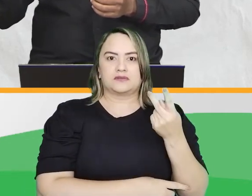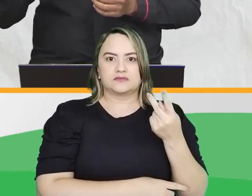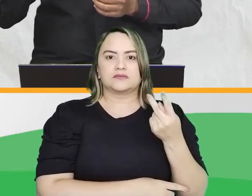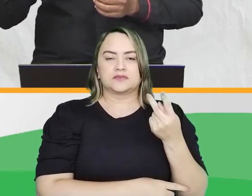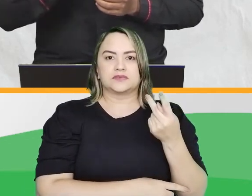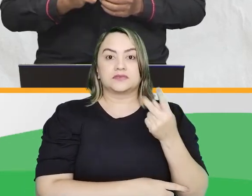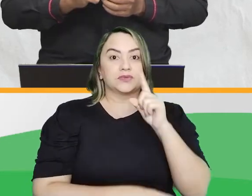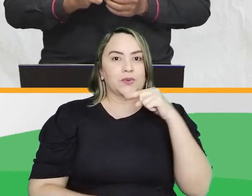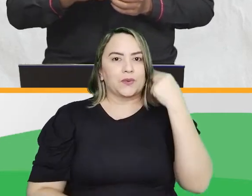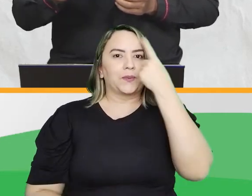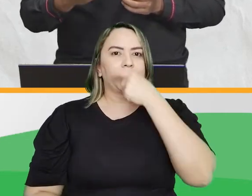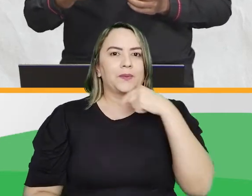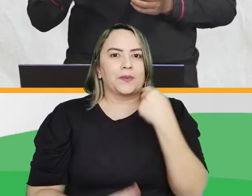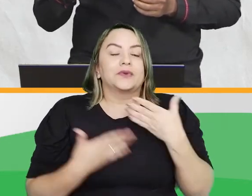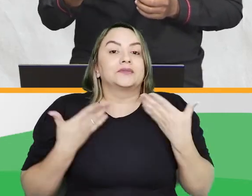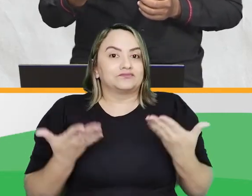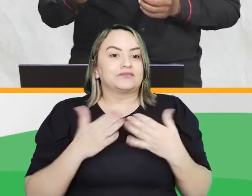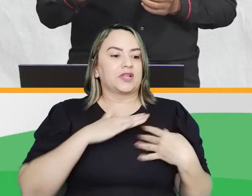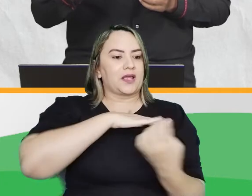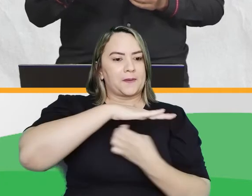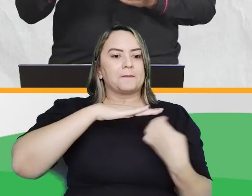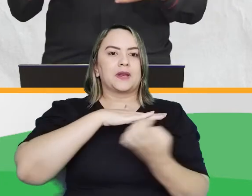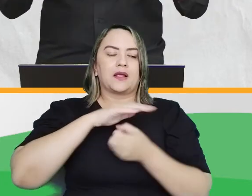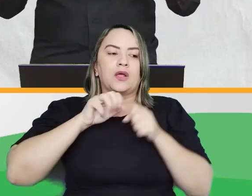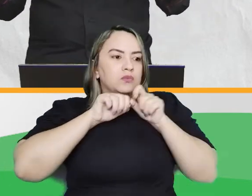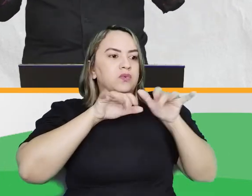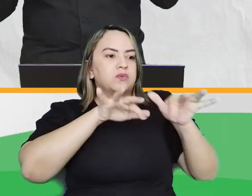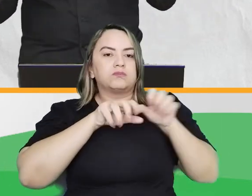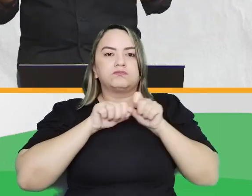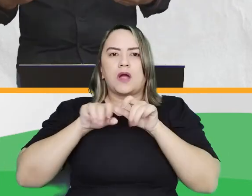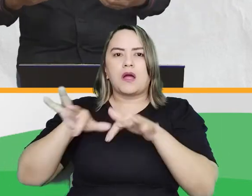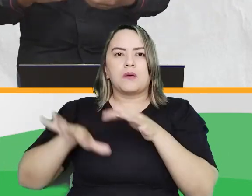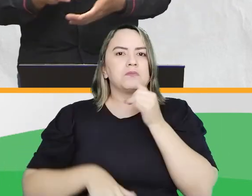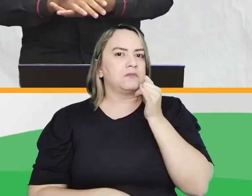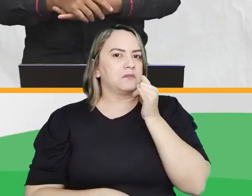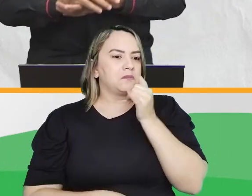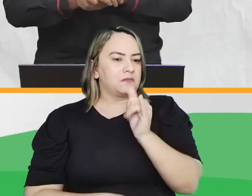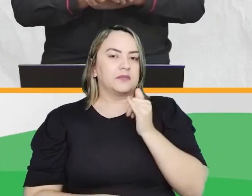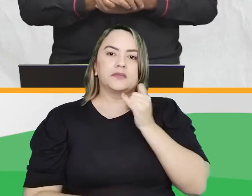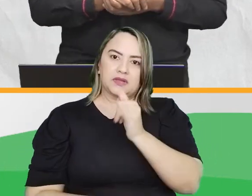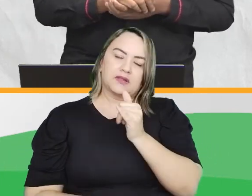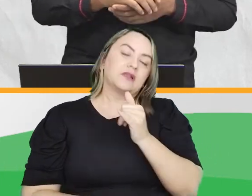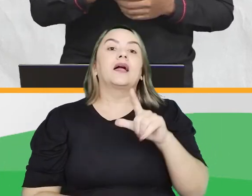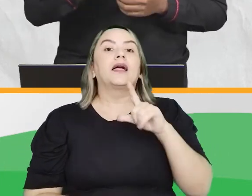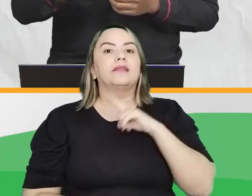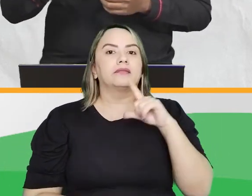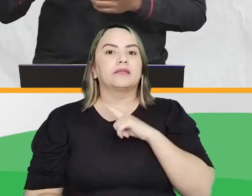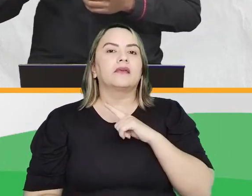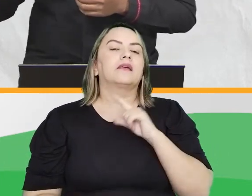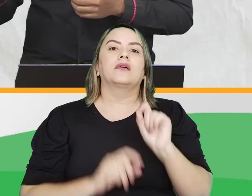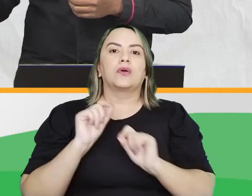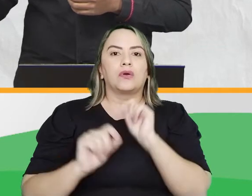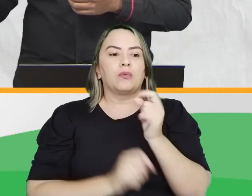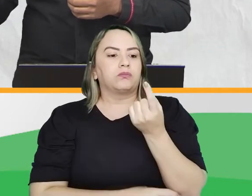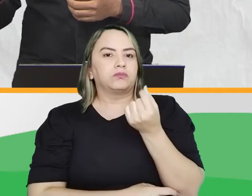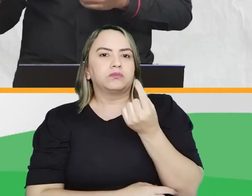hora. Tá bem? Então, o que acontece é que as empresas, né, que distribuem energia elétrica, né, para nós, eles estipulam um